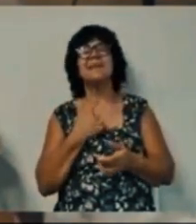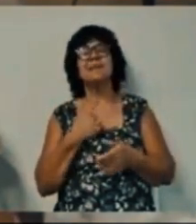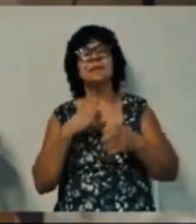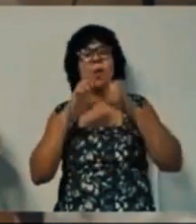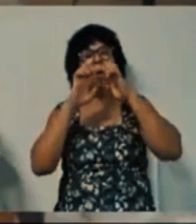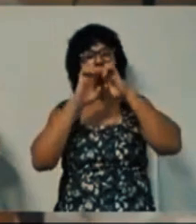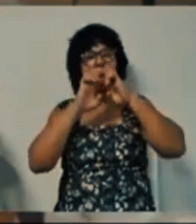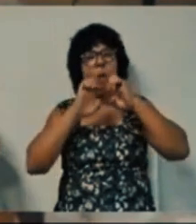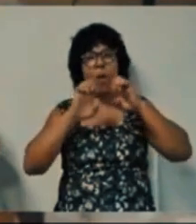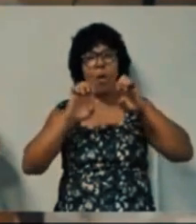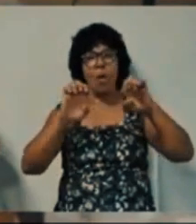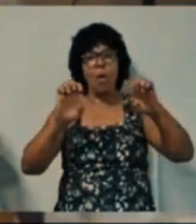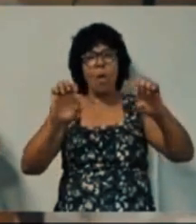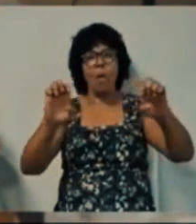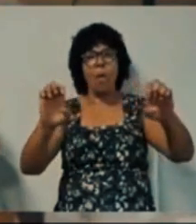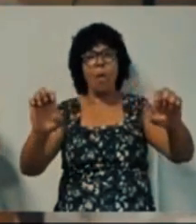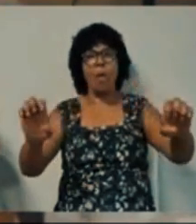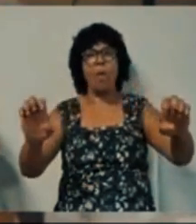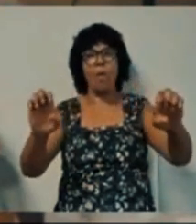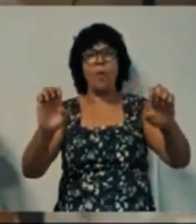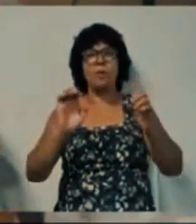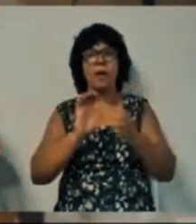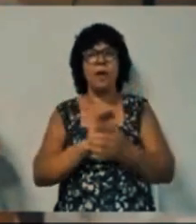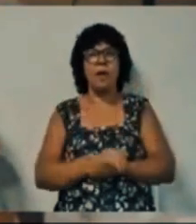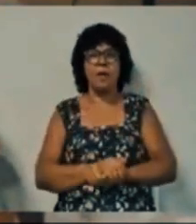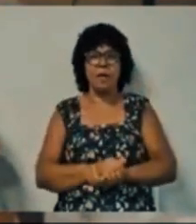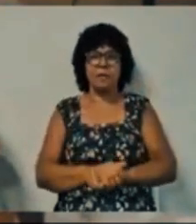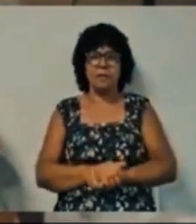para levar o Evangelho.